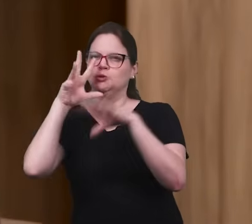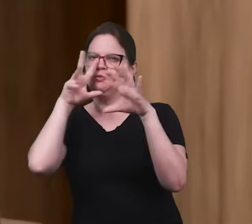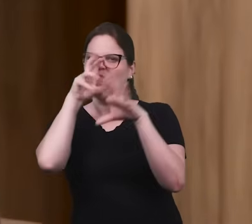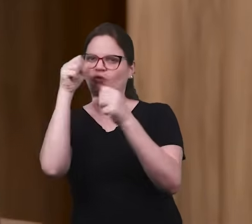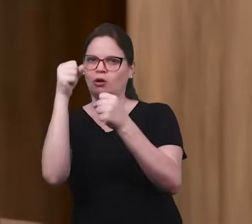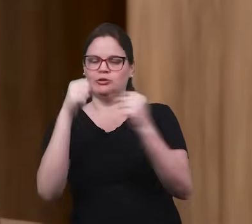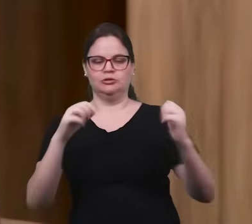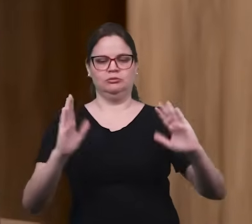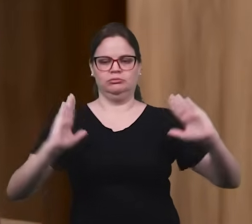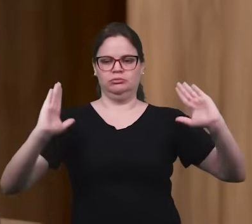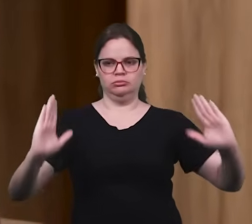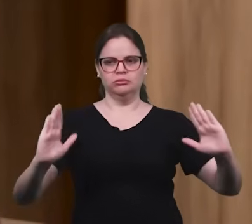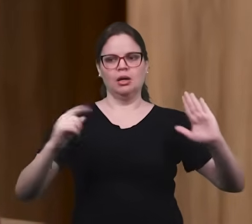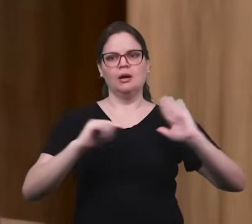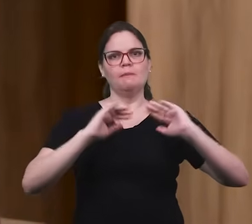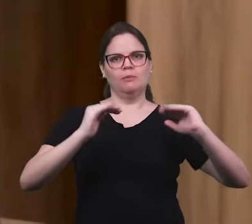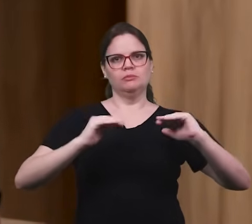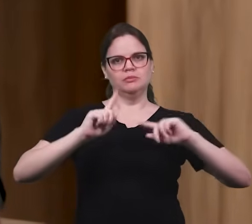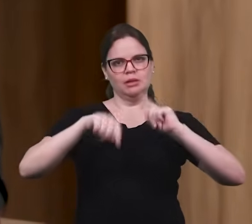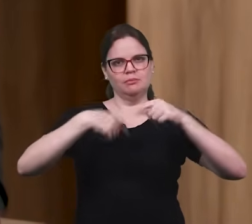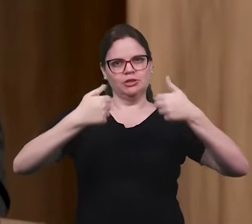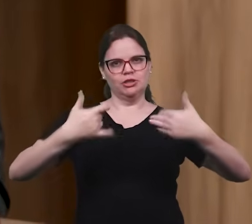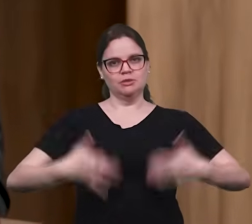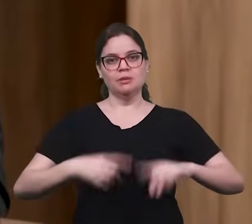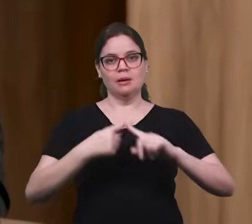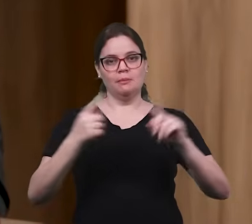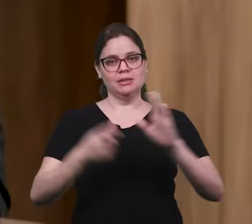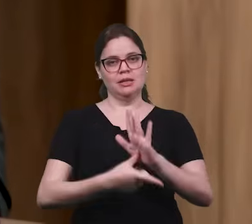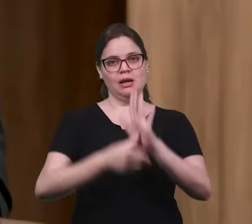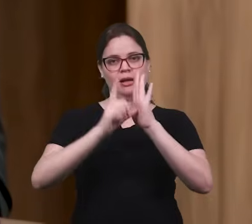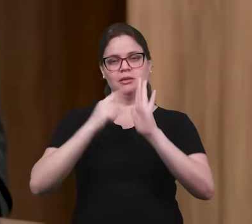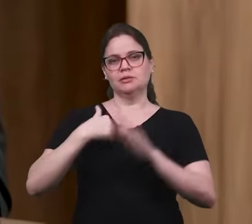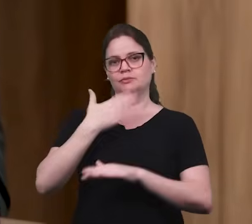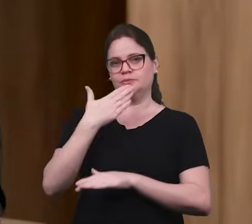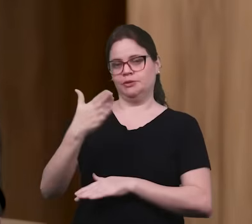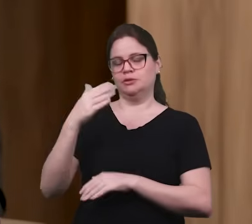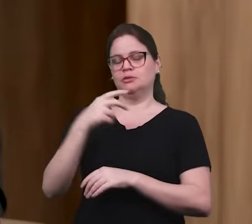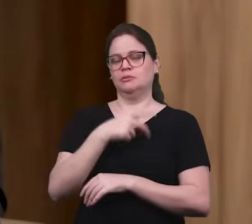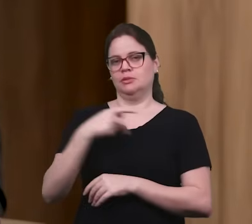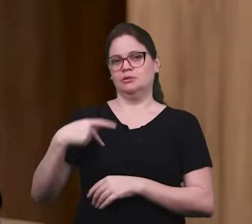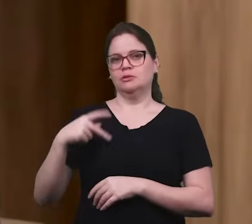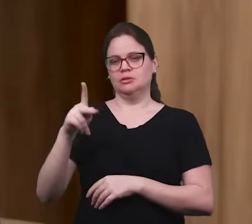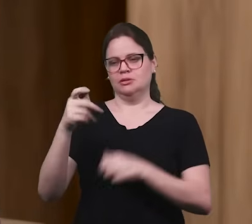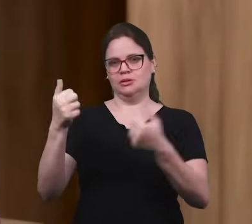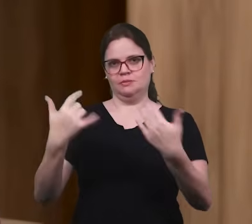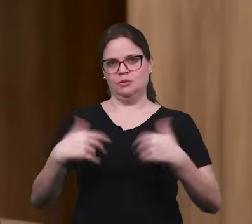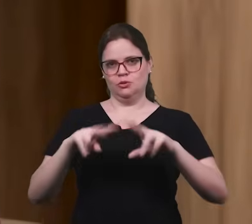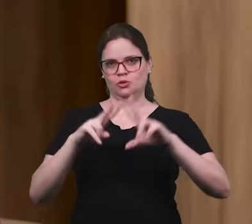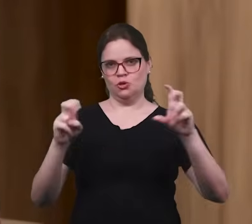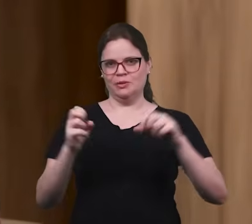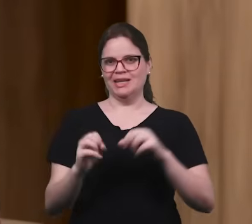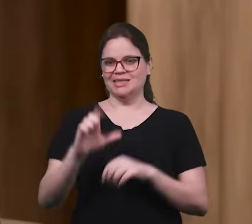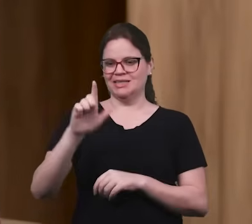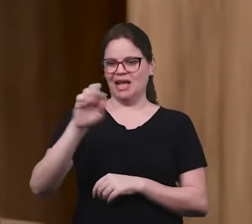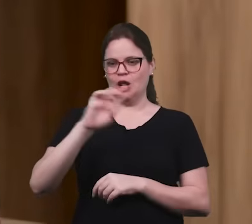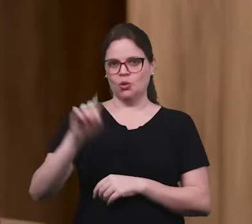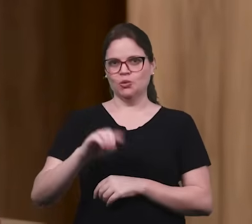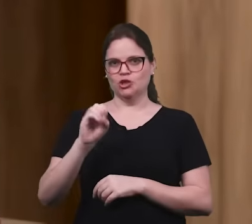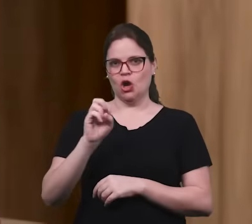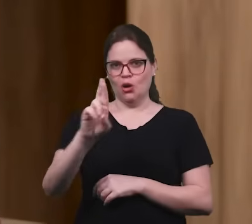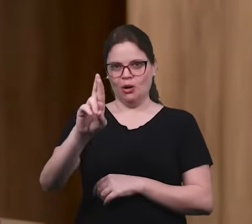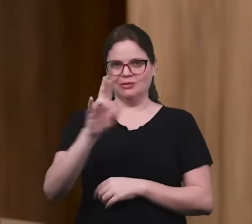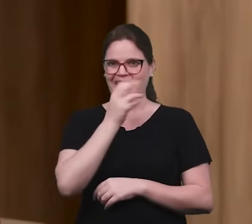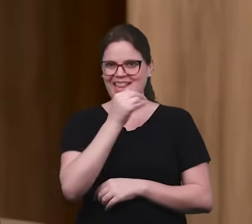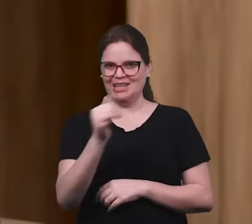antes, Pastor Wellington, existe essa luz que foi criada, a luz-ó, mas o Novo Testamento